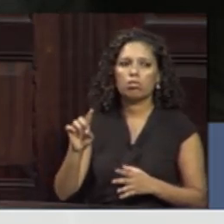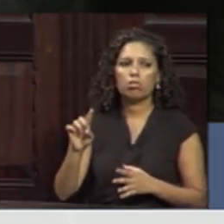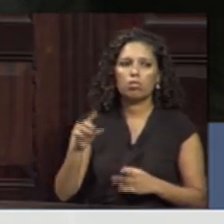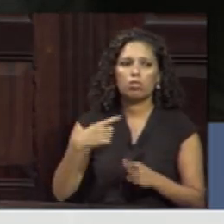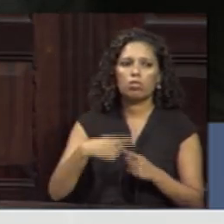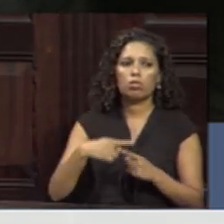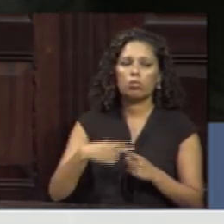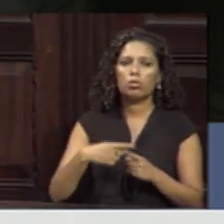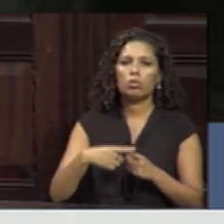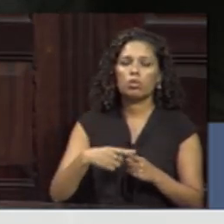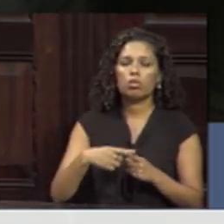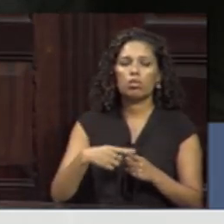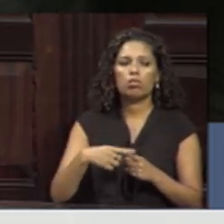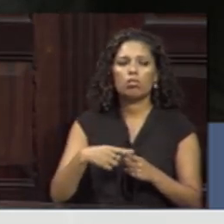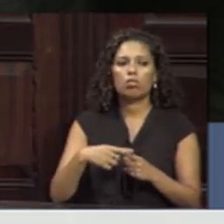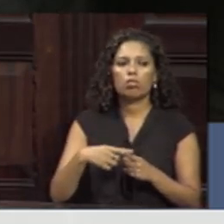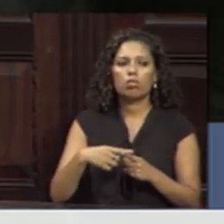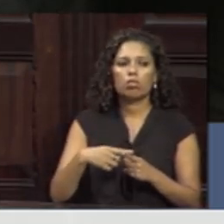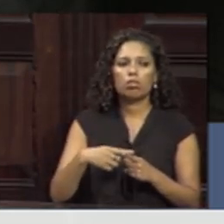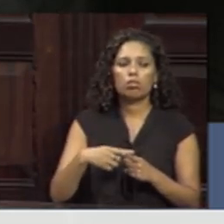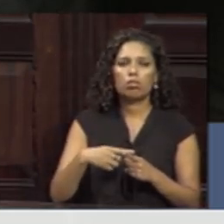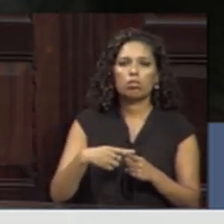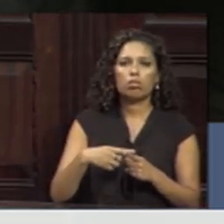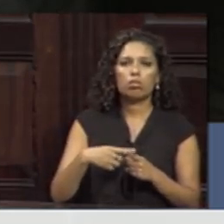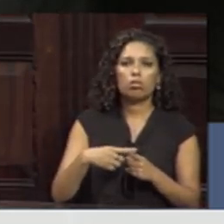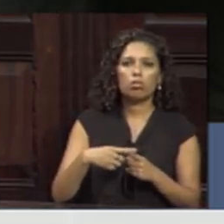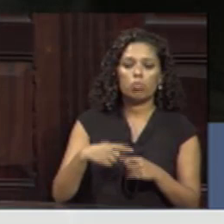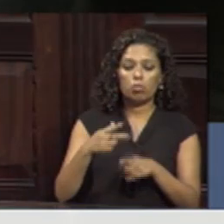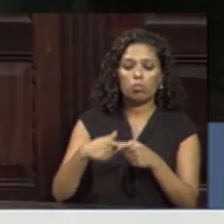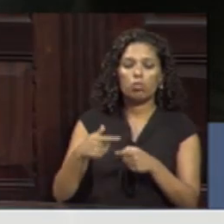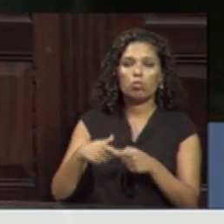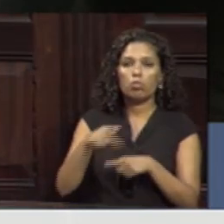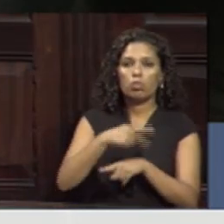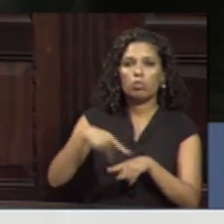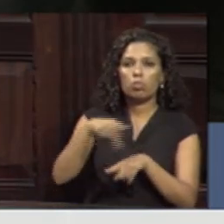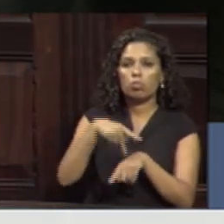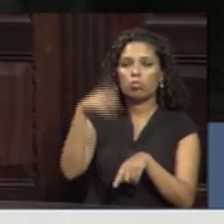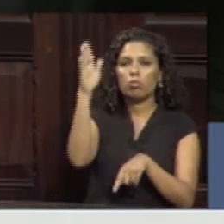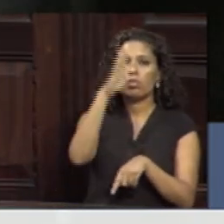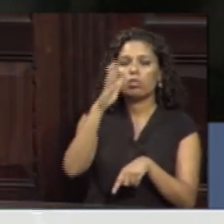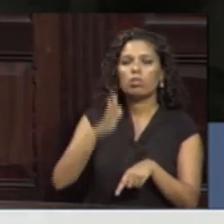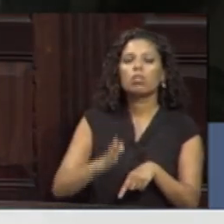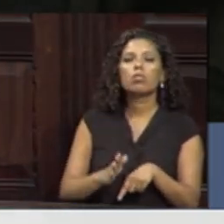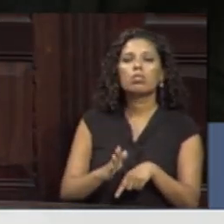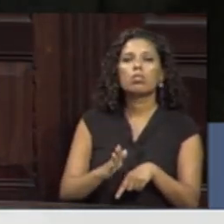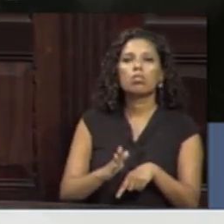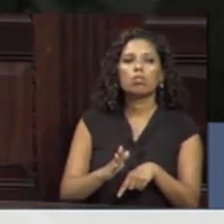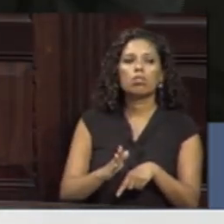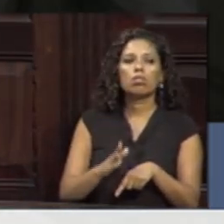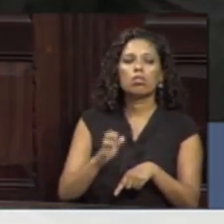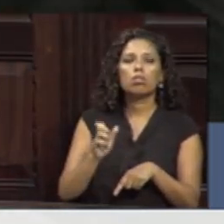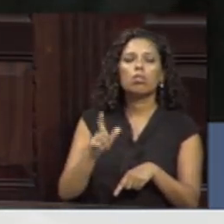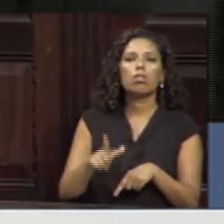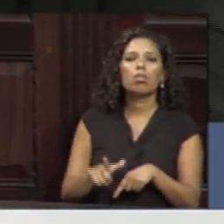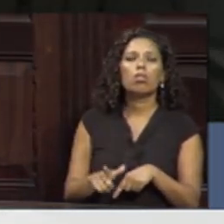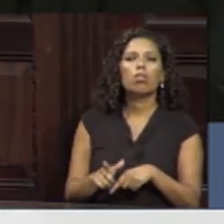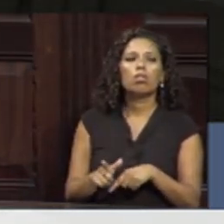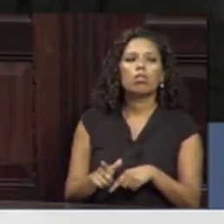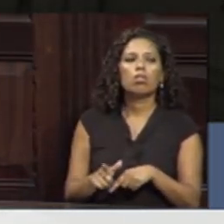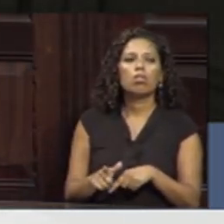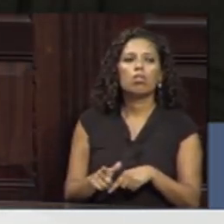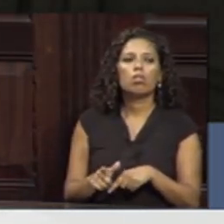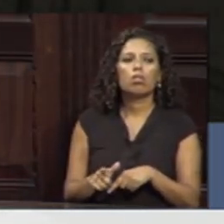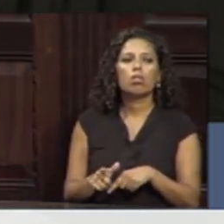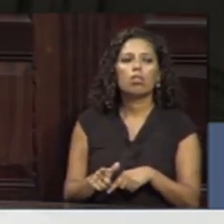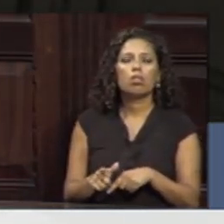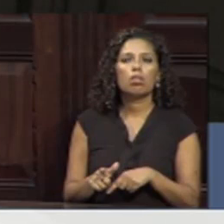Porque o que está acontecendo no nosso país é uma caminhada para a